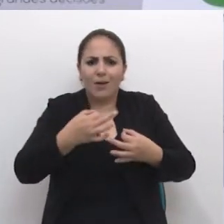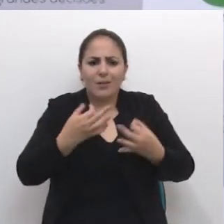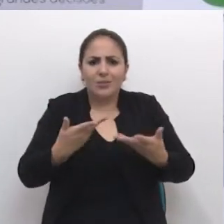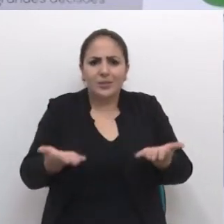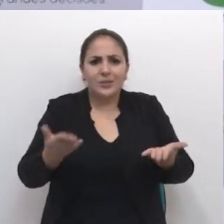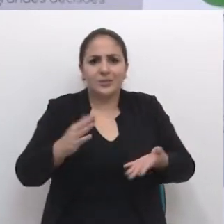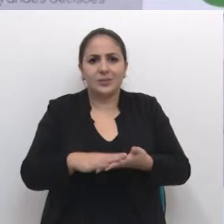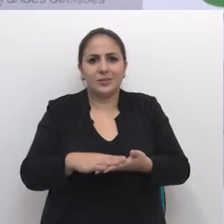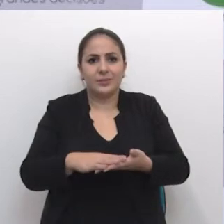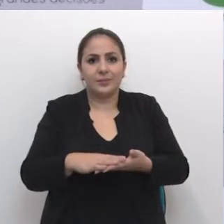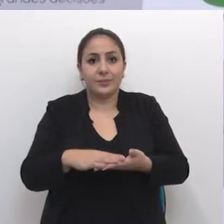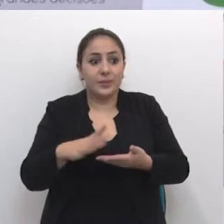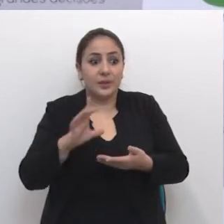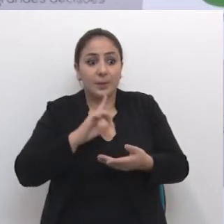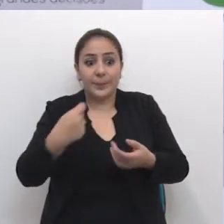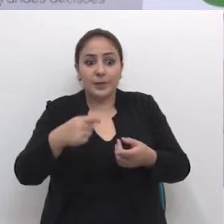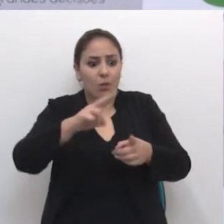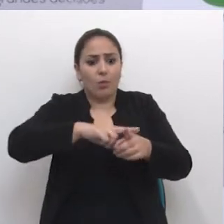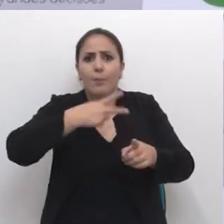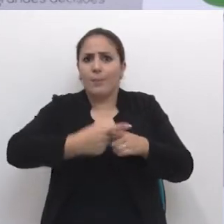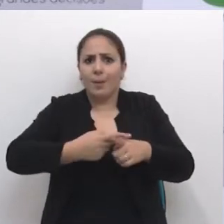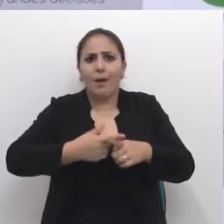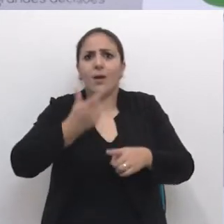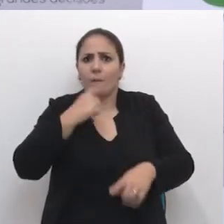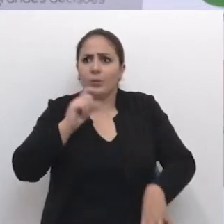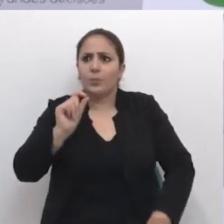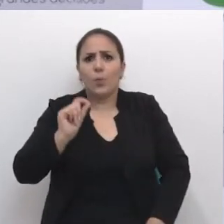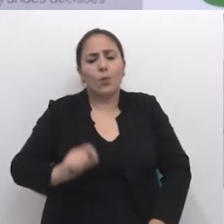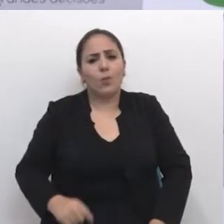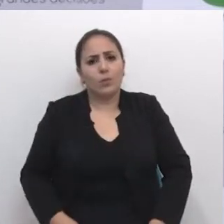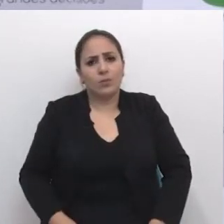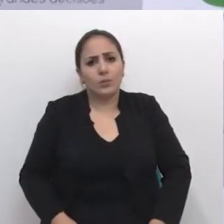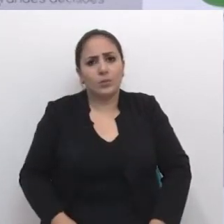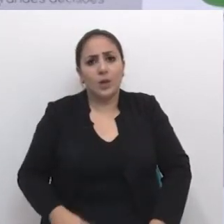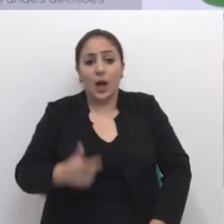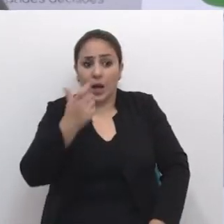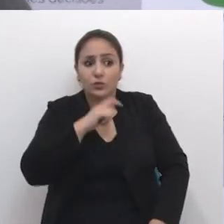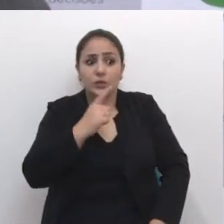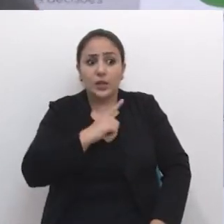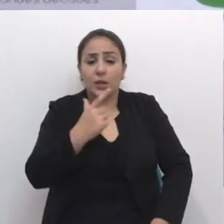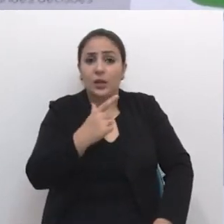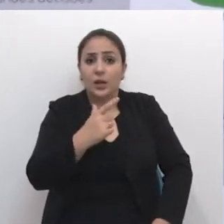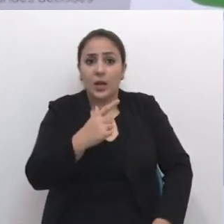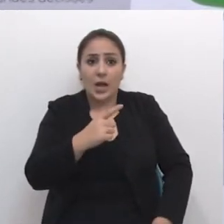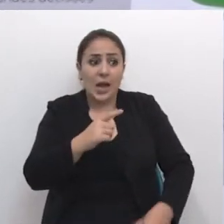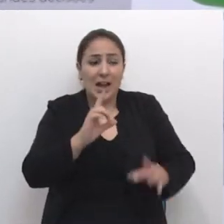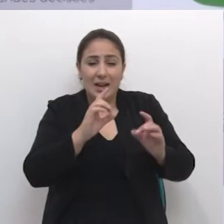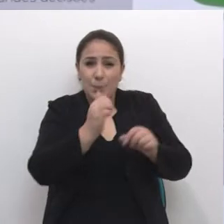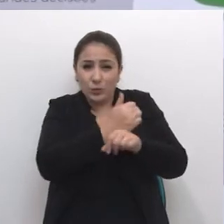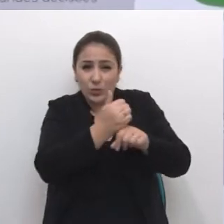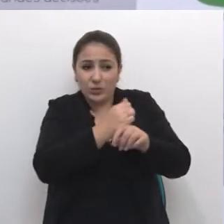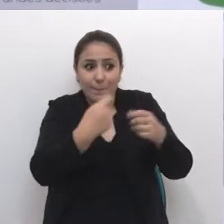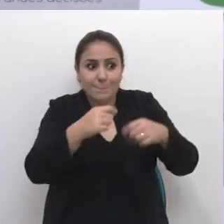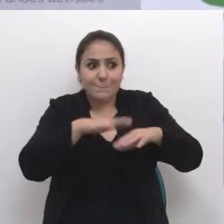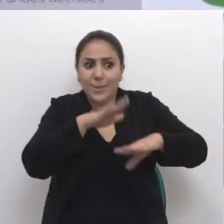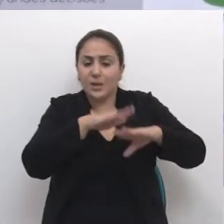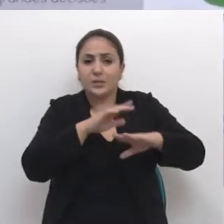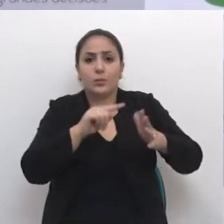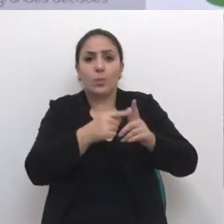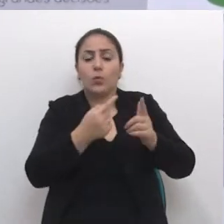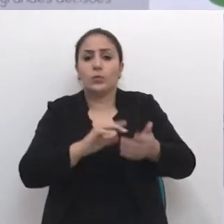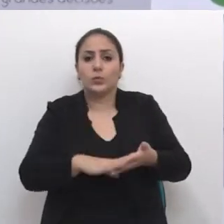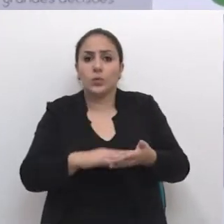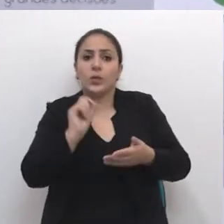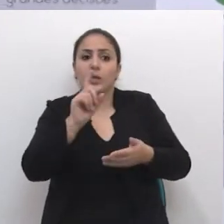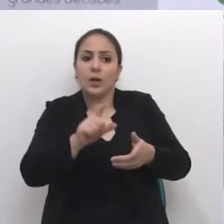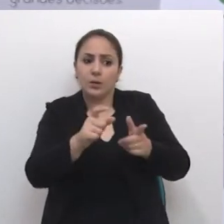desse? Tem que dobrar e ainda é pouco. Eu acho que vai ter classes que vai ter que ter mais pontos ainda. Porque o que é uma